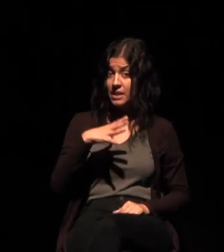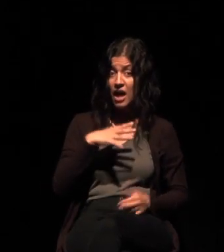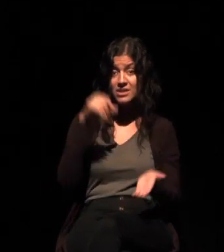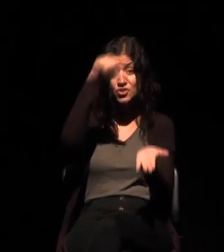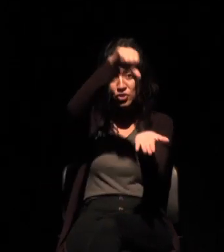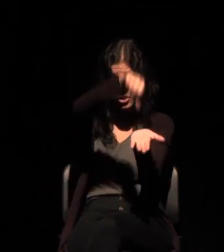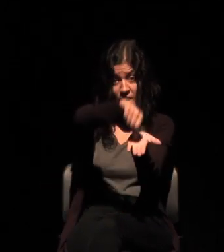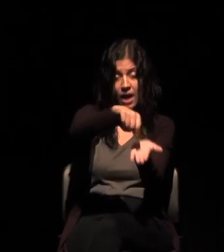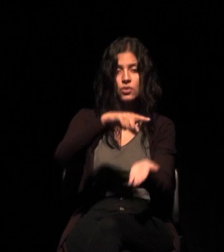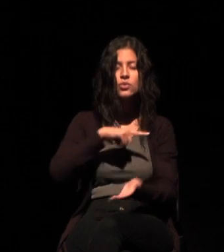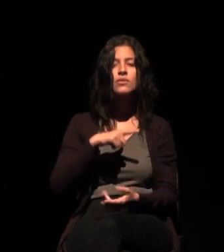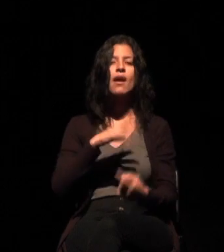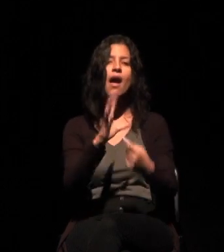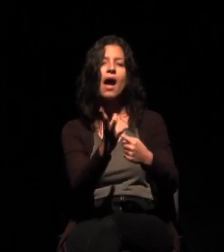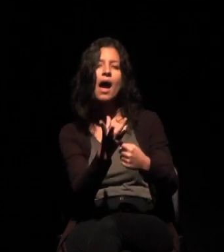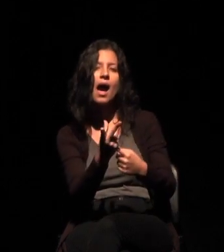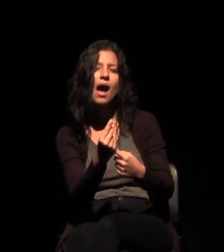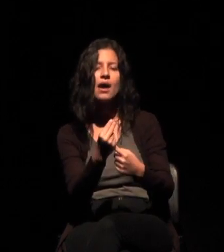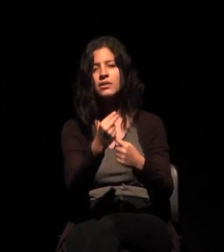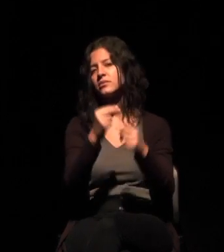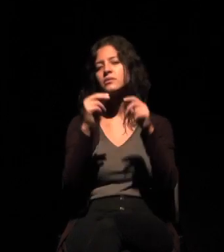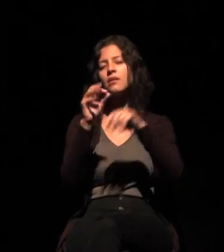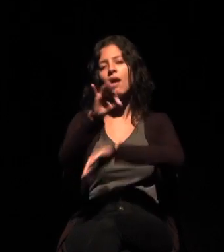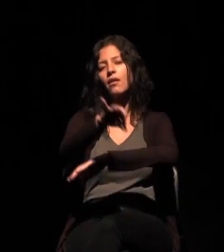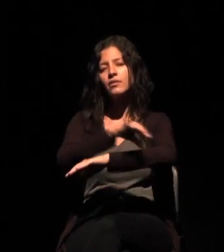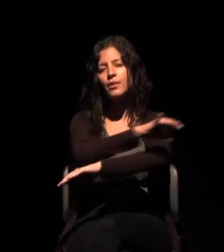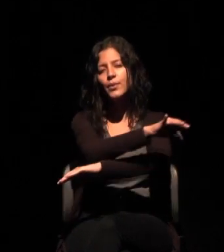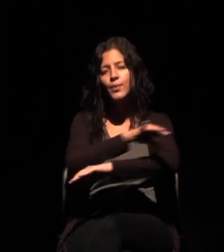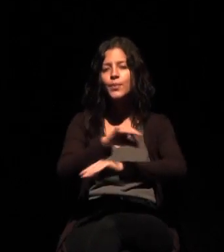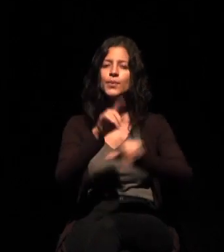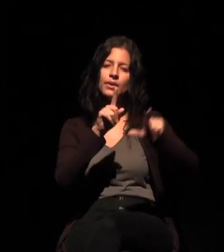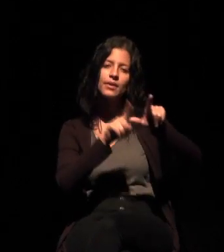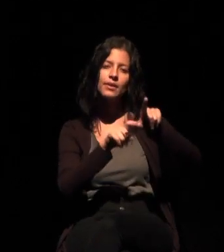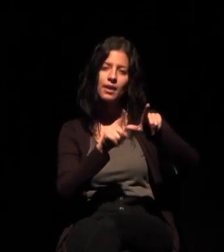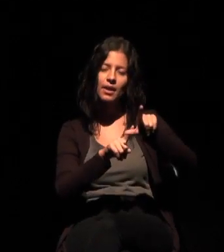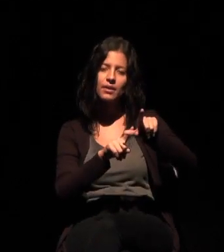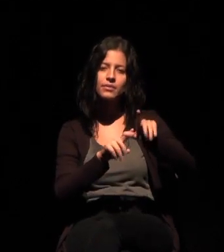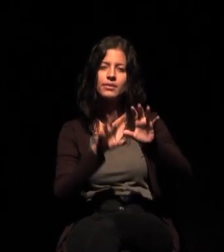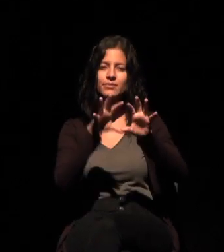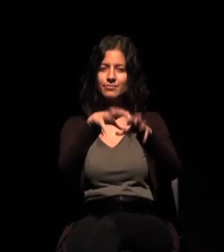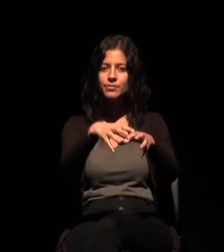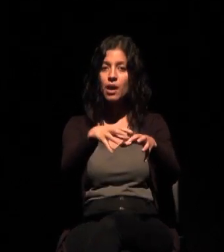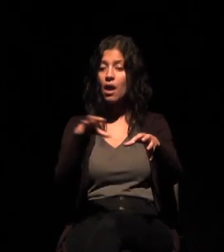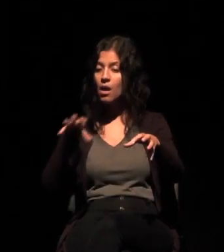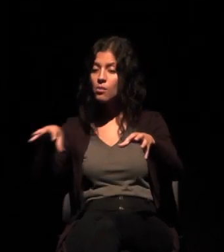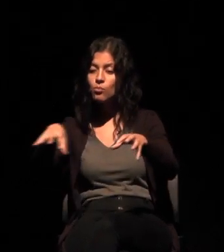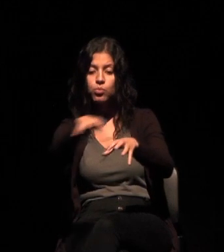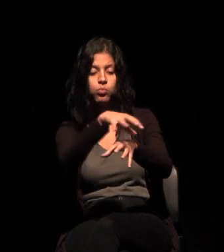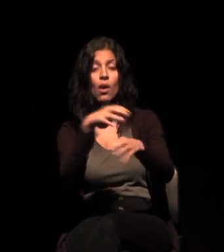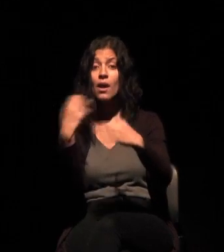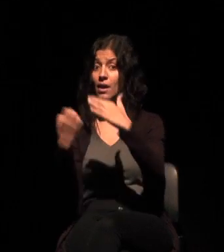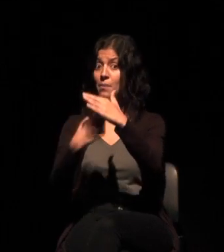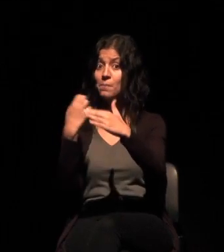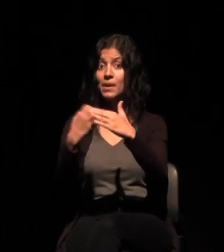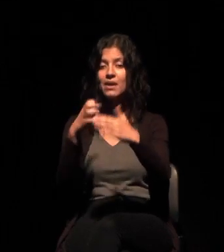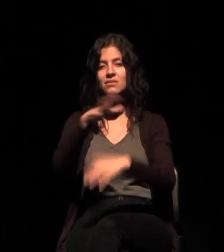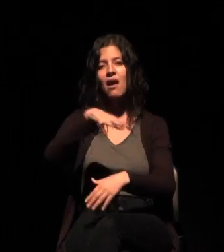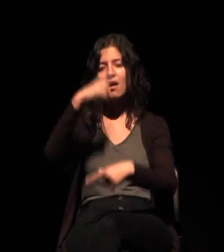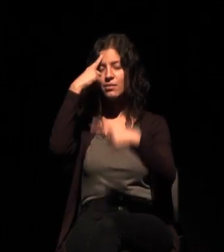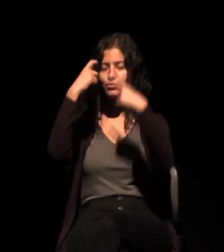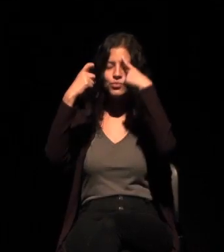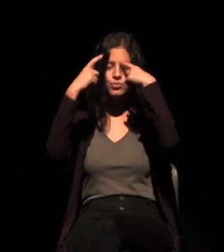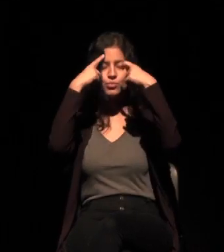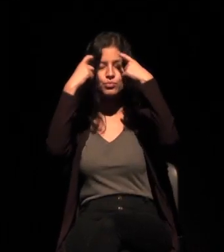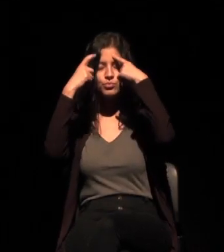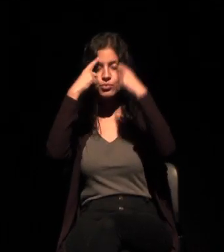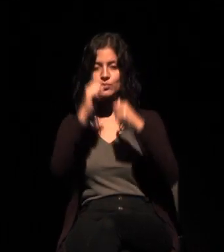faculdades de belas artes arquitetura letras é estão concentradas as nossas empresas mais das áreas criativas e temos